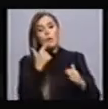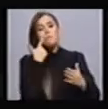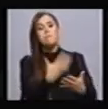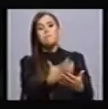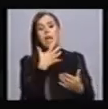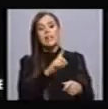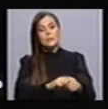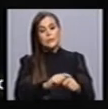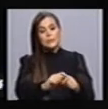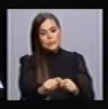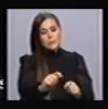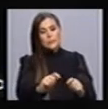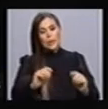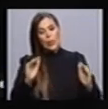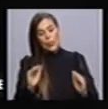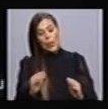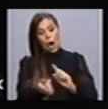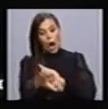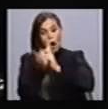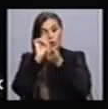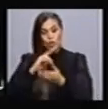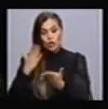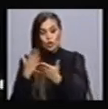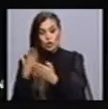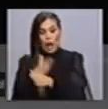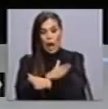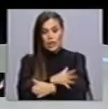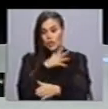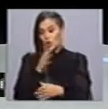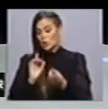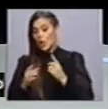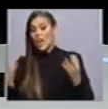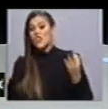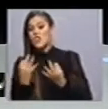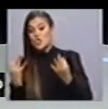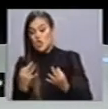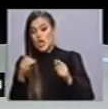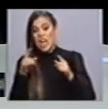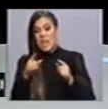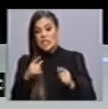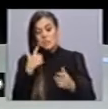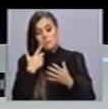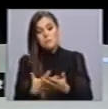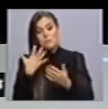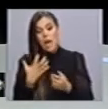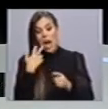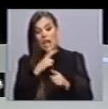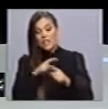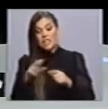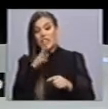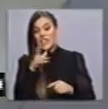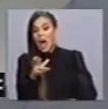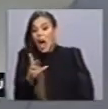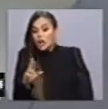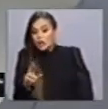curto período de tempo. Ao contrário dos estudos anteriores, que diziam que esta forte atividade magnética que nos é indicada pelos raios-x